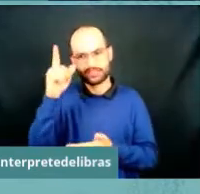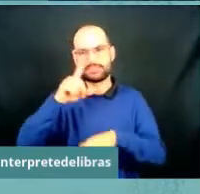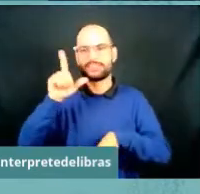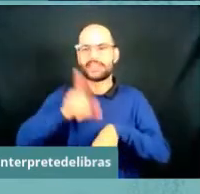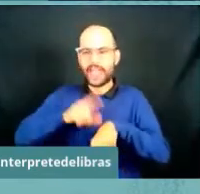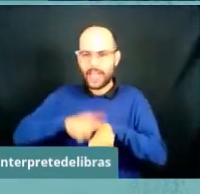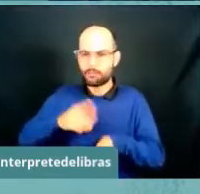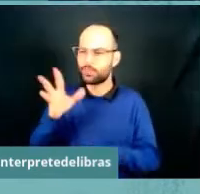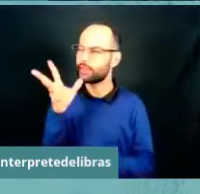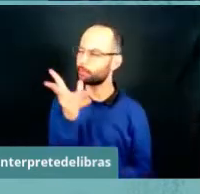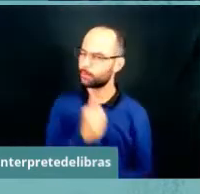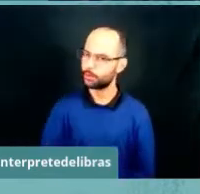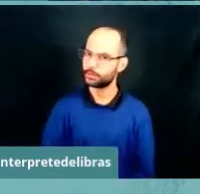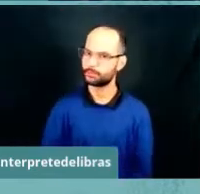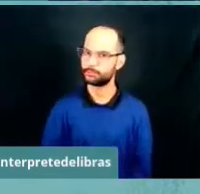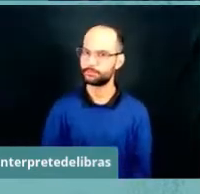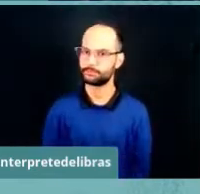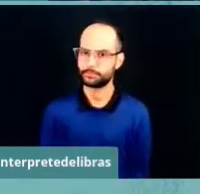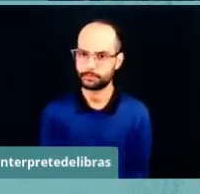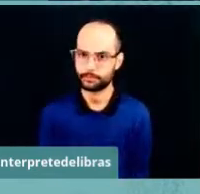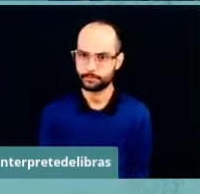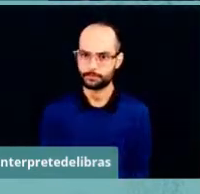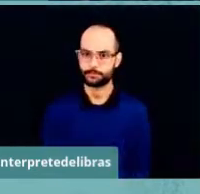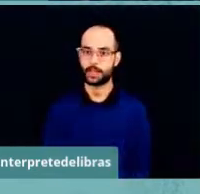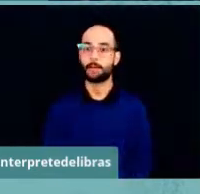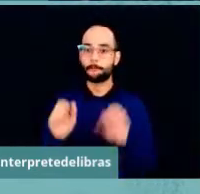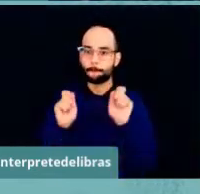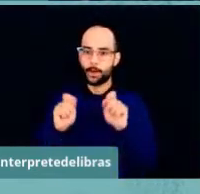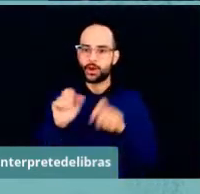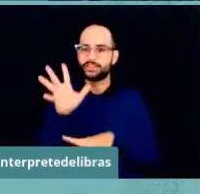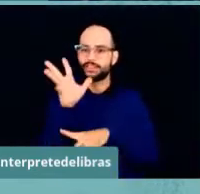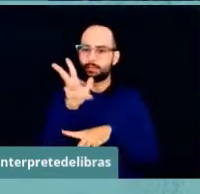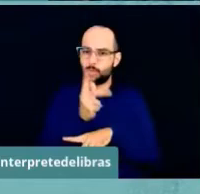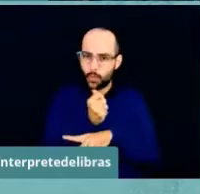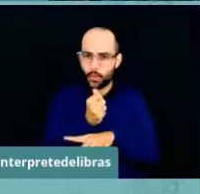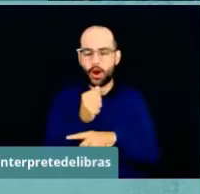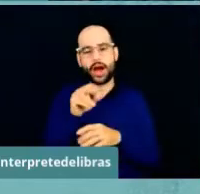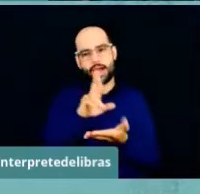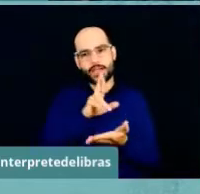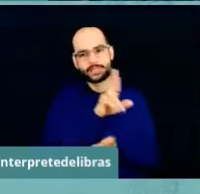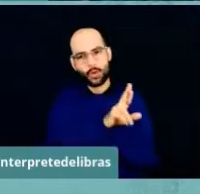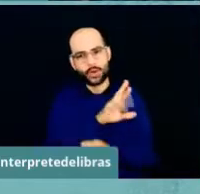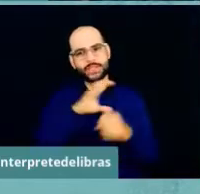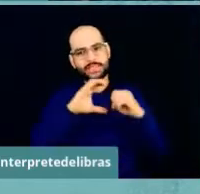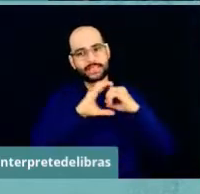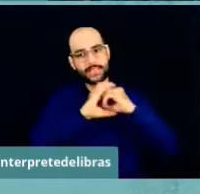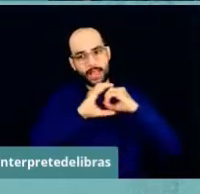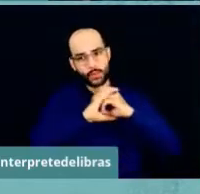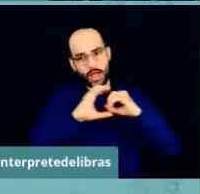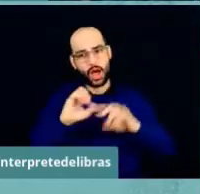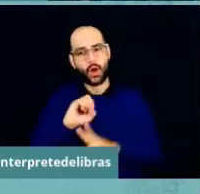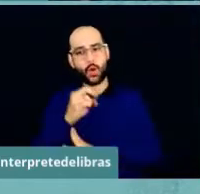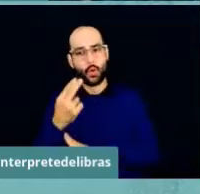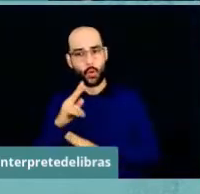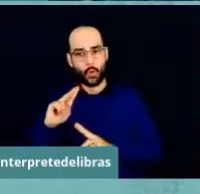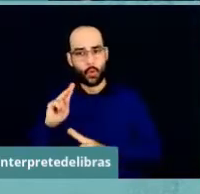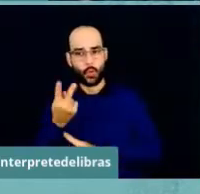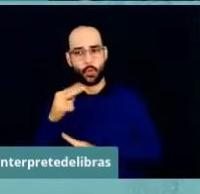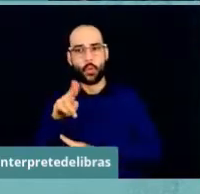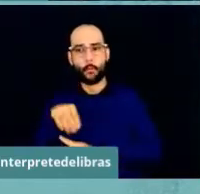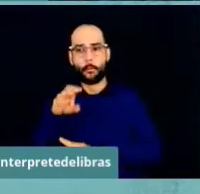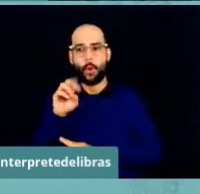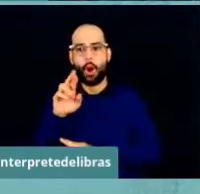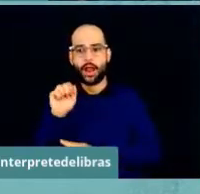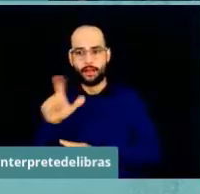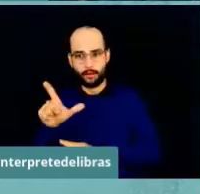Ela pode, então, criar tanto uma resposta celular quanto uma resposta humoral, mas isso aqui não é certeza,